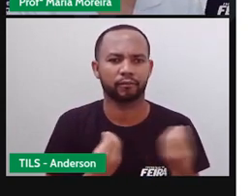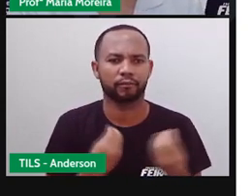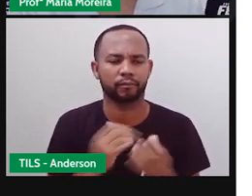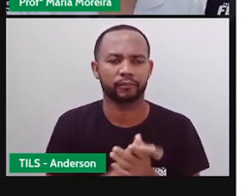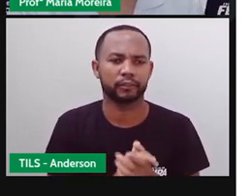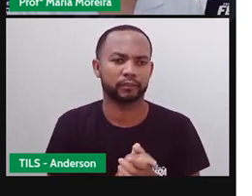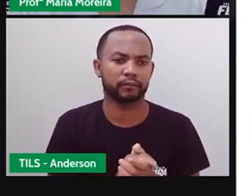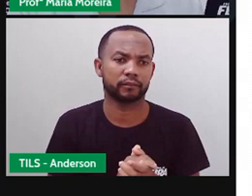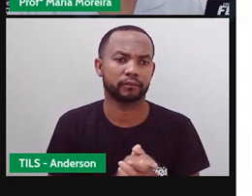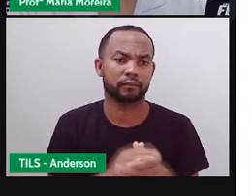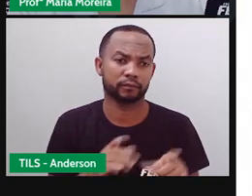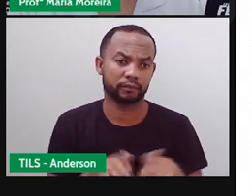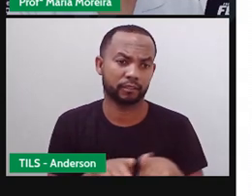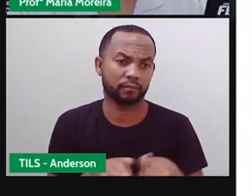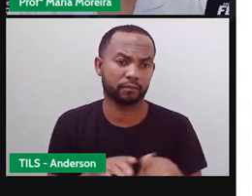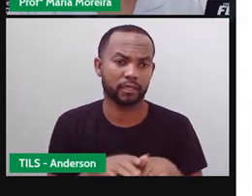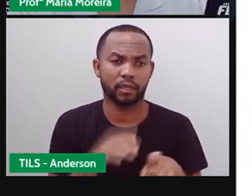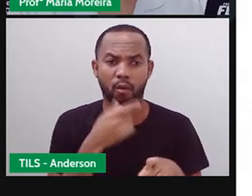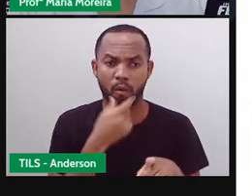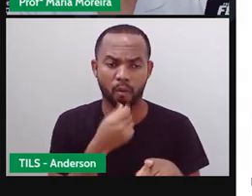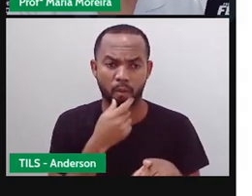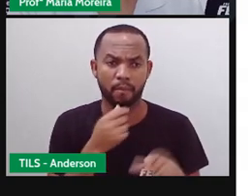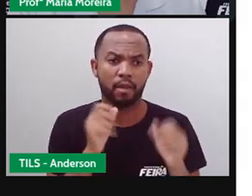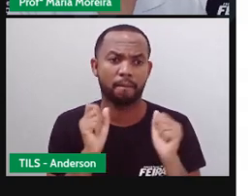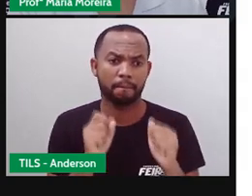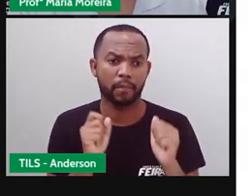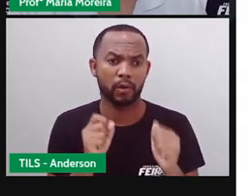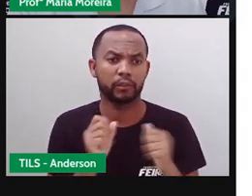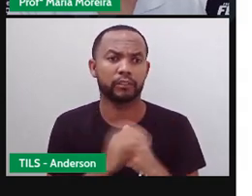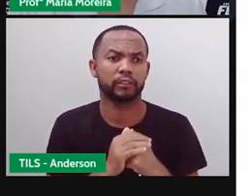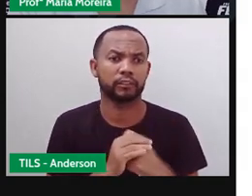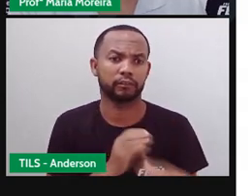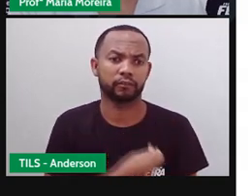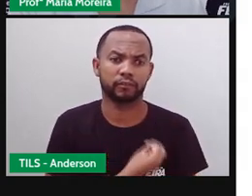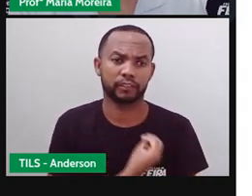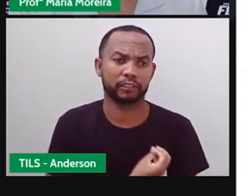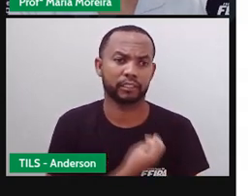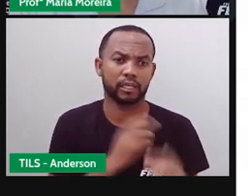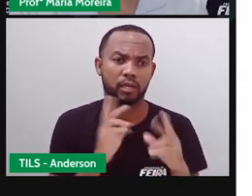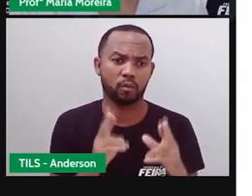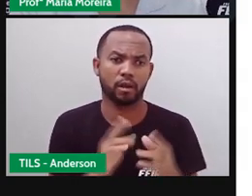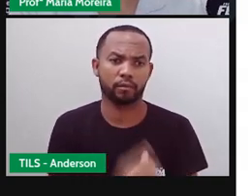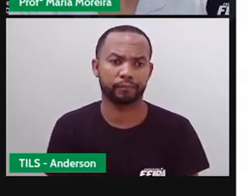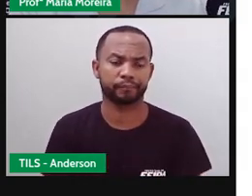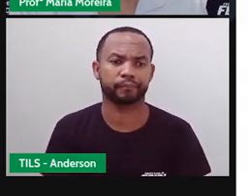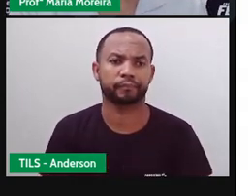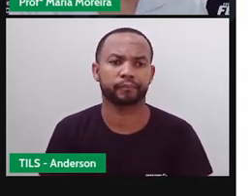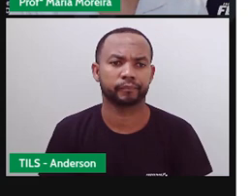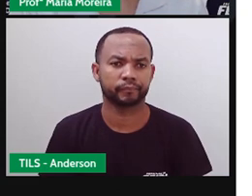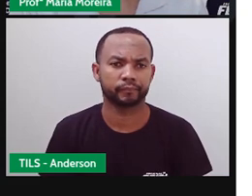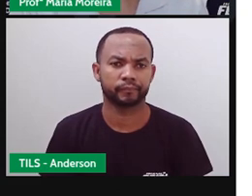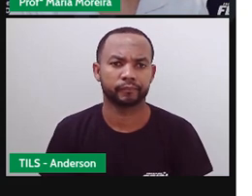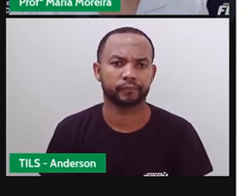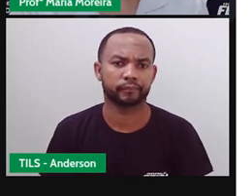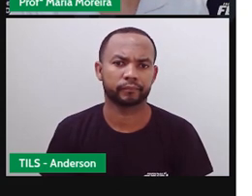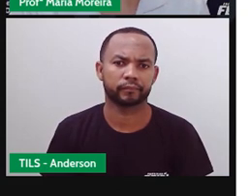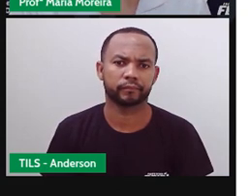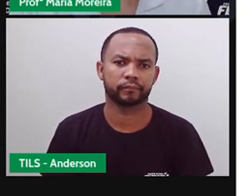ser humano se você tira alguma coisa do homem ele vai procurar como sobreviver a